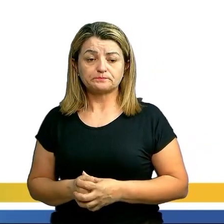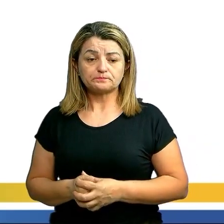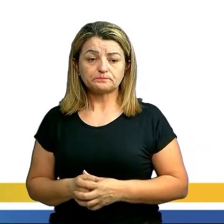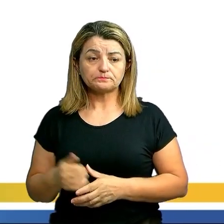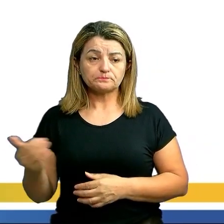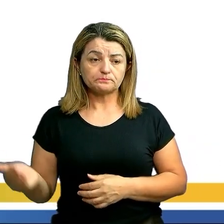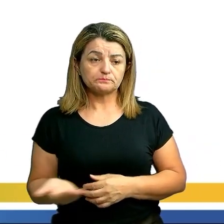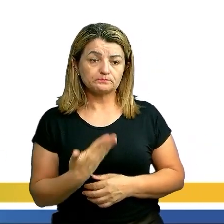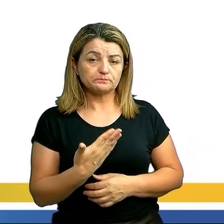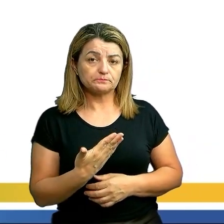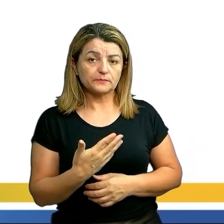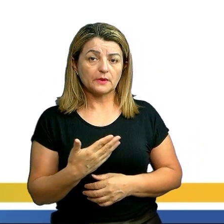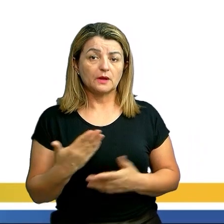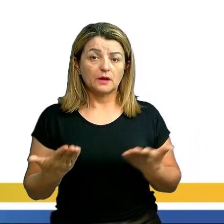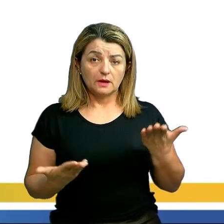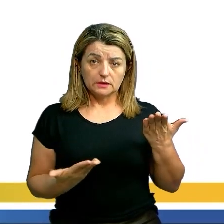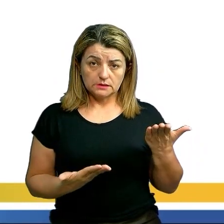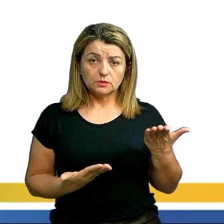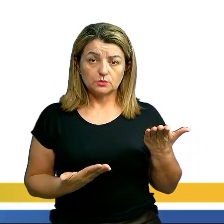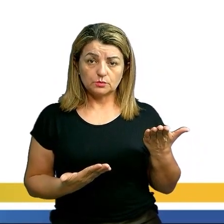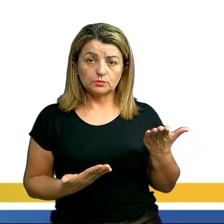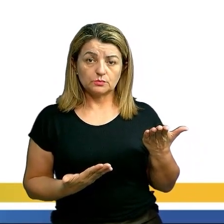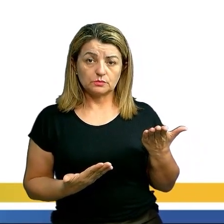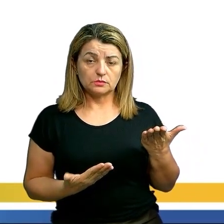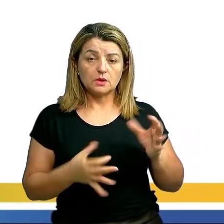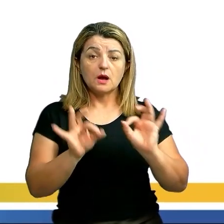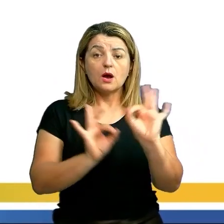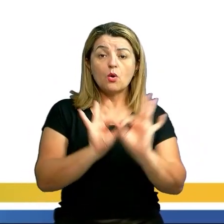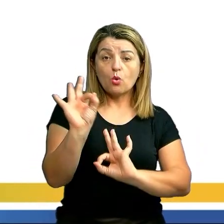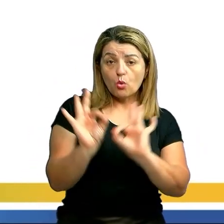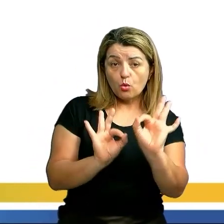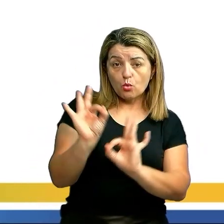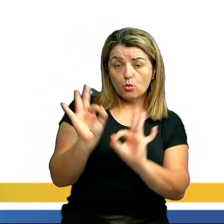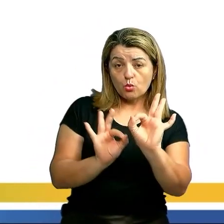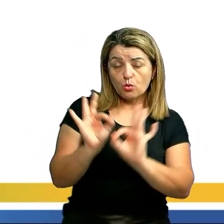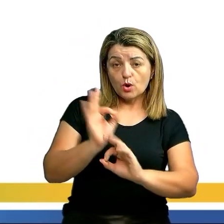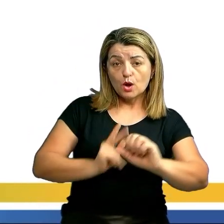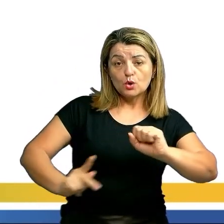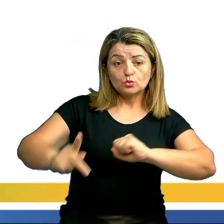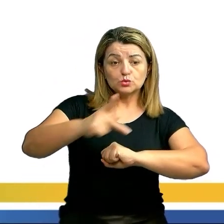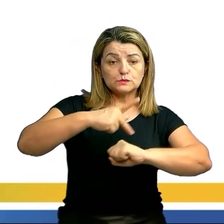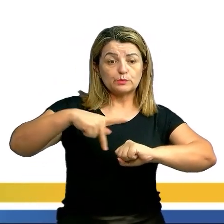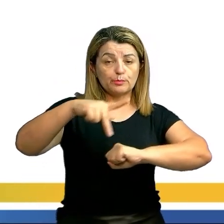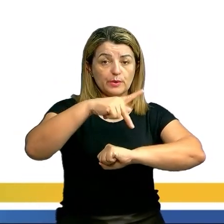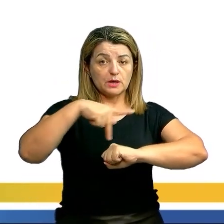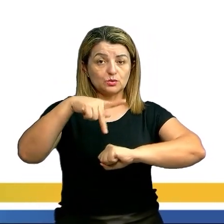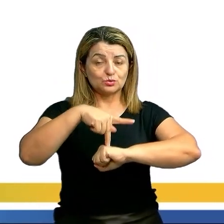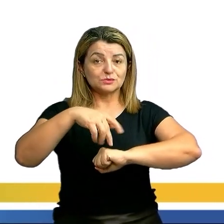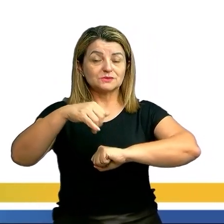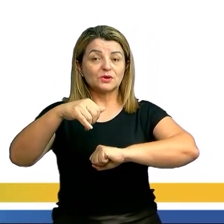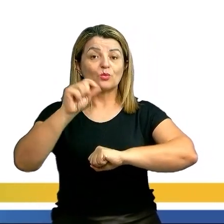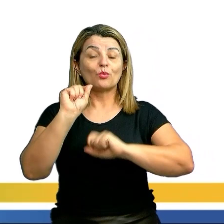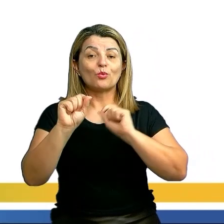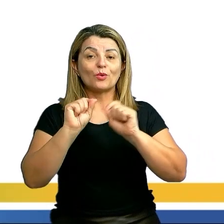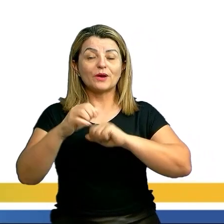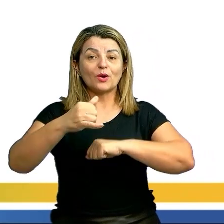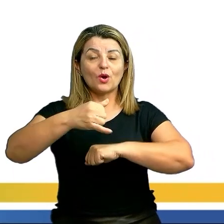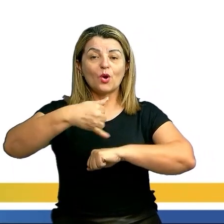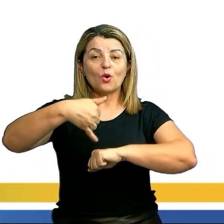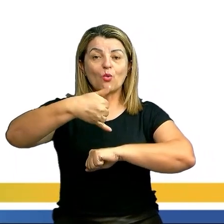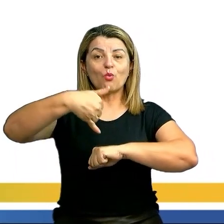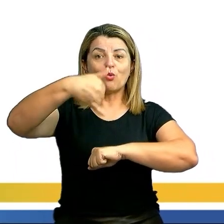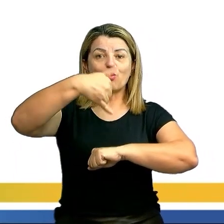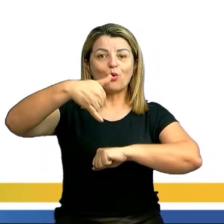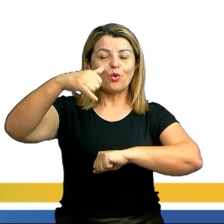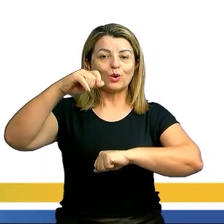A gente passa então para a Organização dos Países Exportadores de Petróleo, a OPEP.